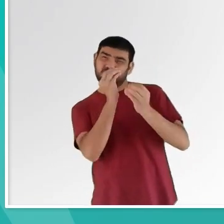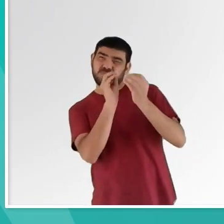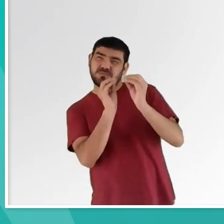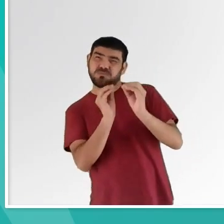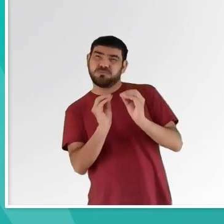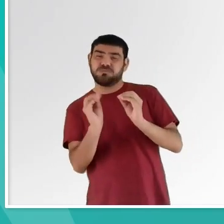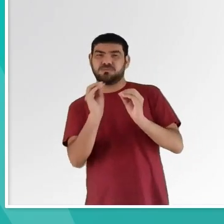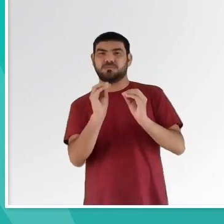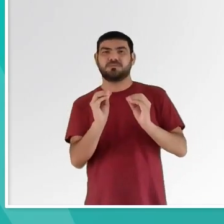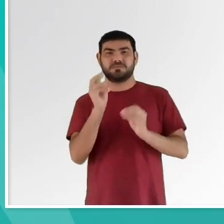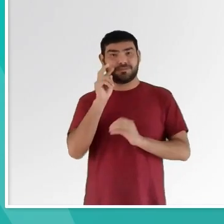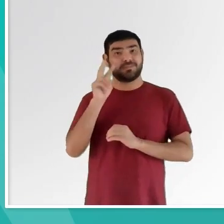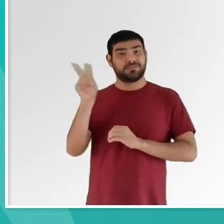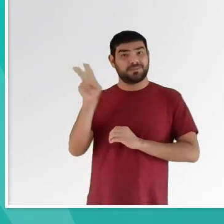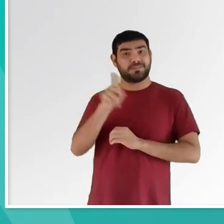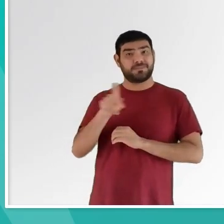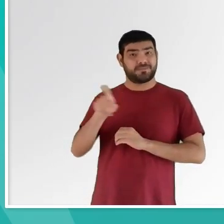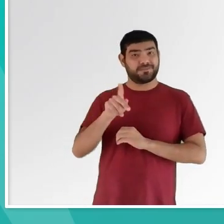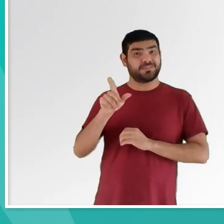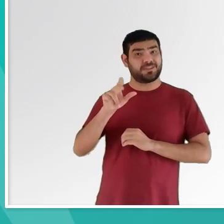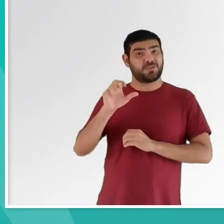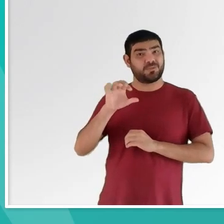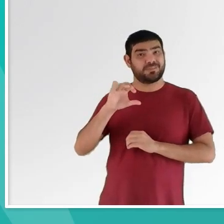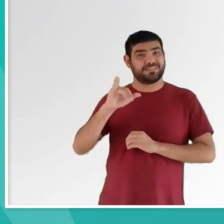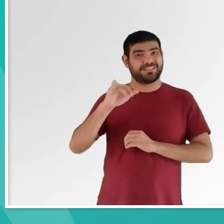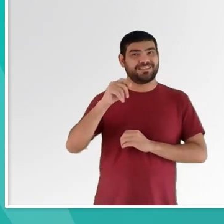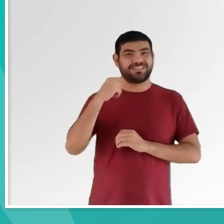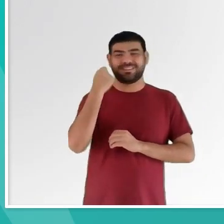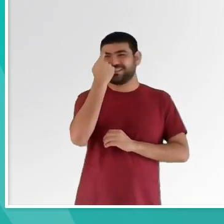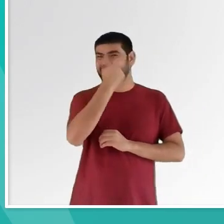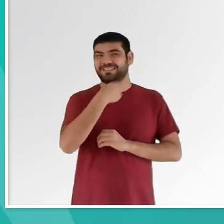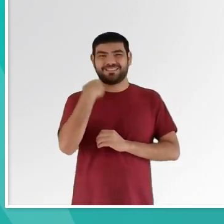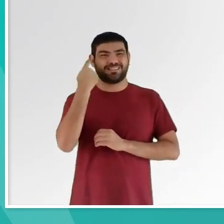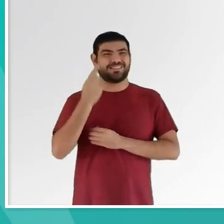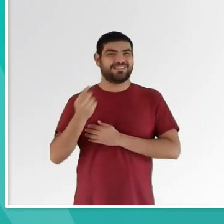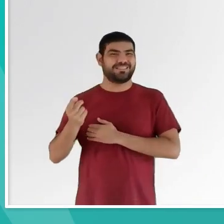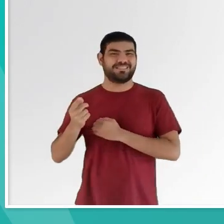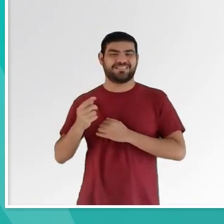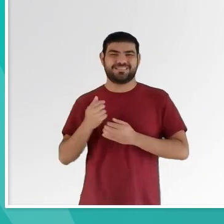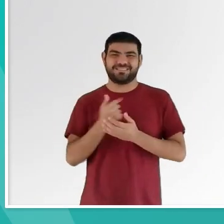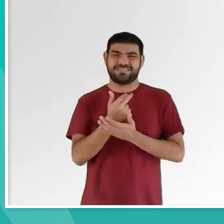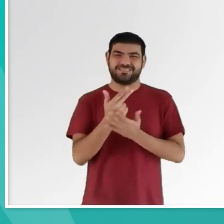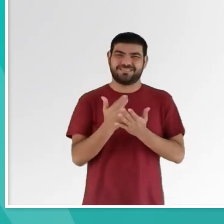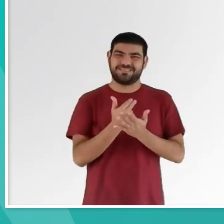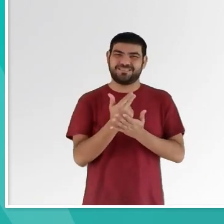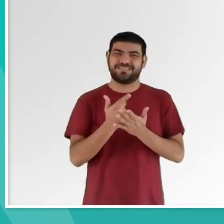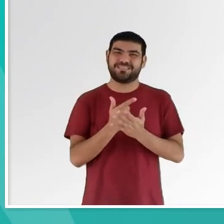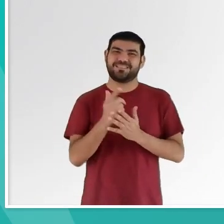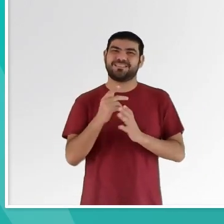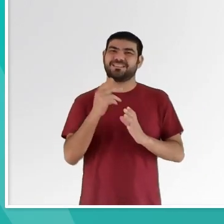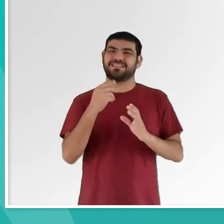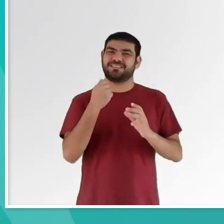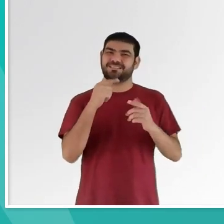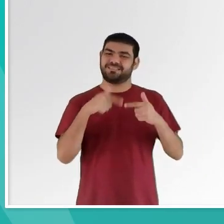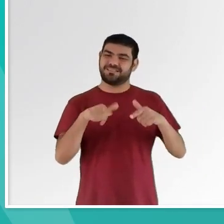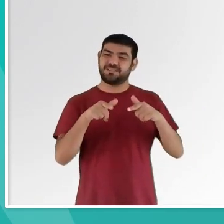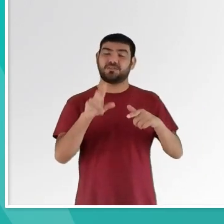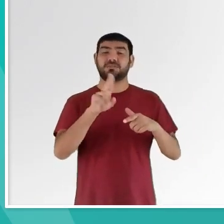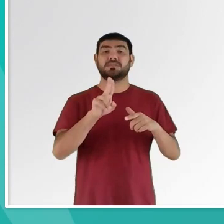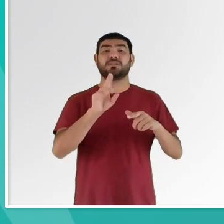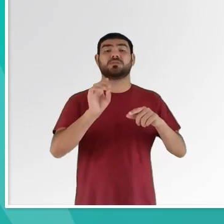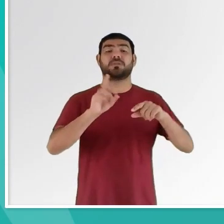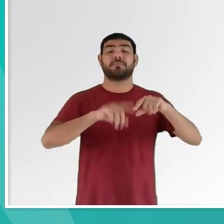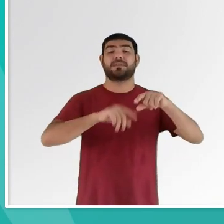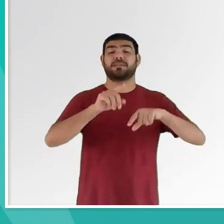a professora Lúcia? Pois é, a professora Lúcia foi feita a caricatura da professora Lúcia utilizando apenas materiais digitais,